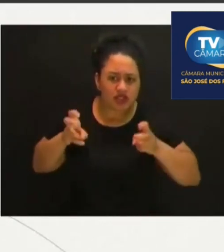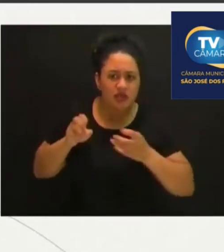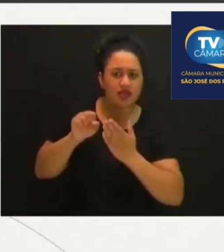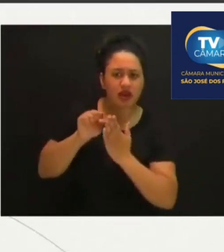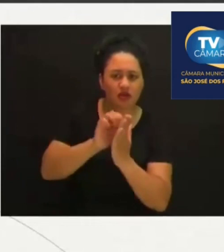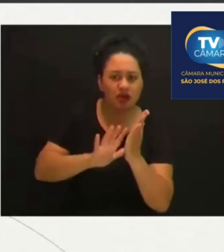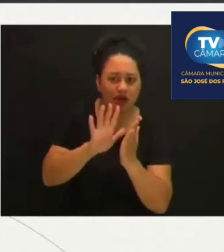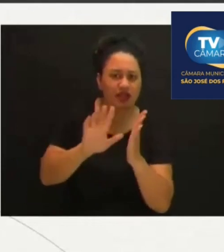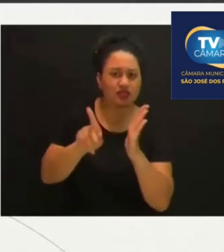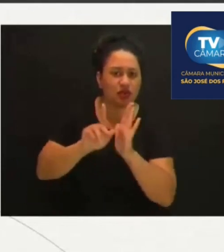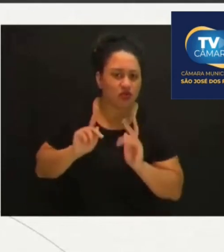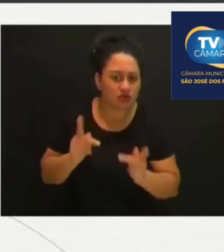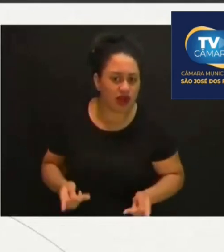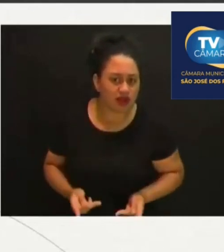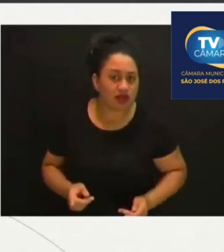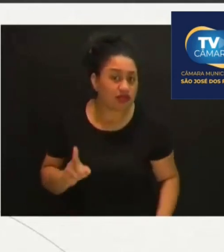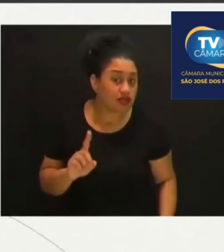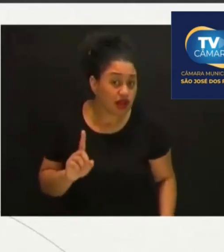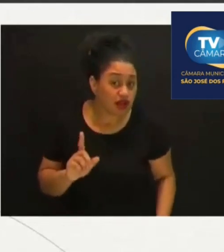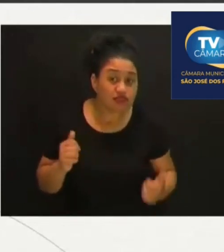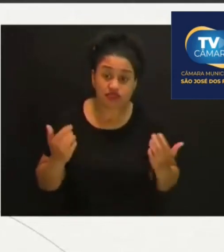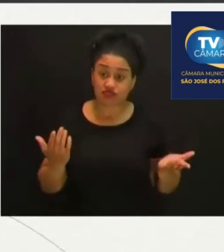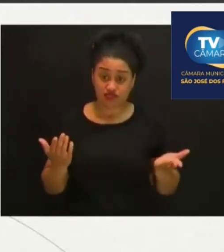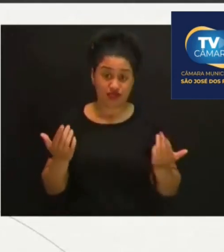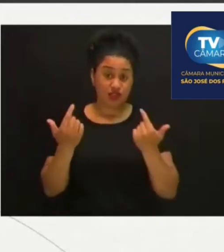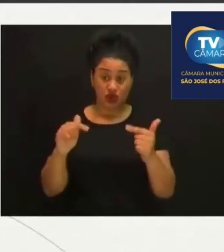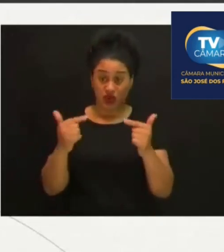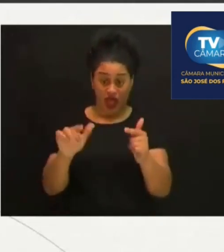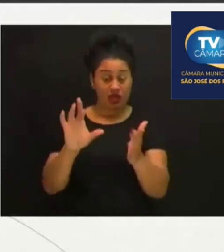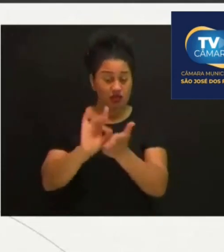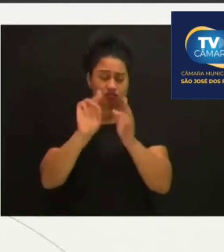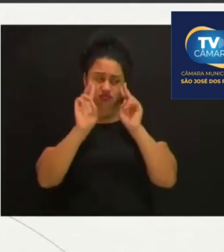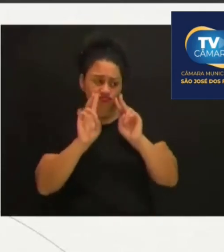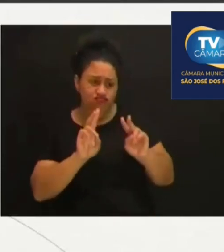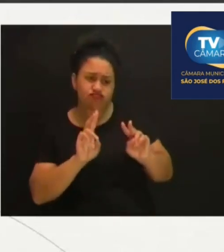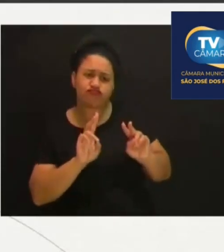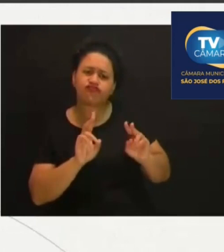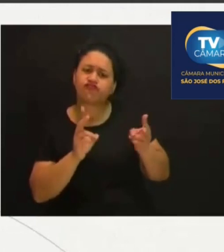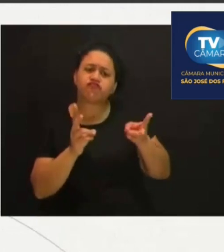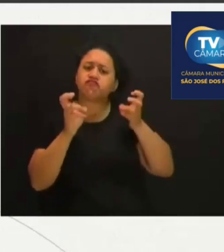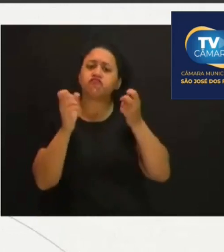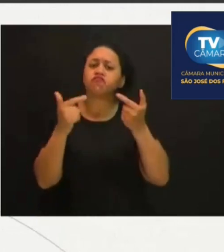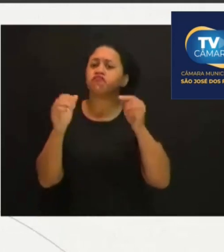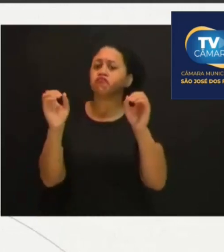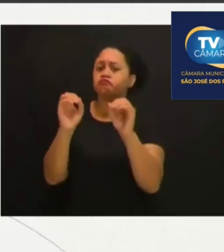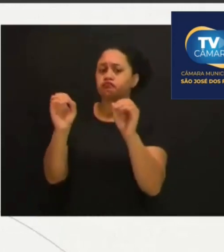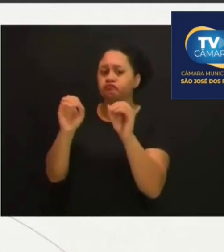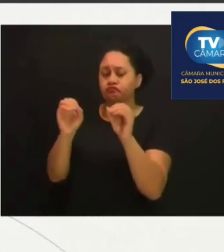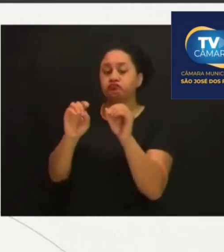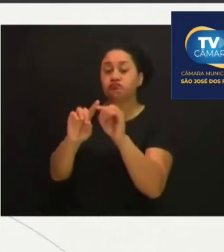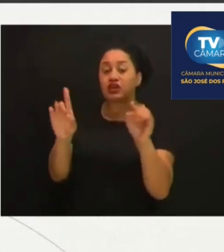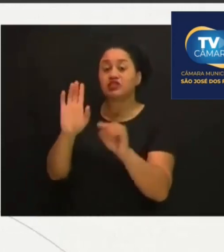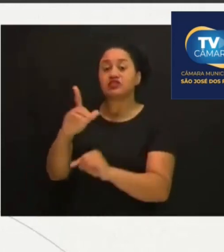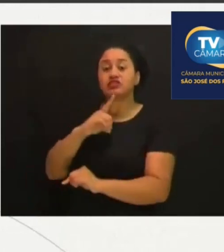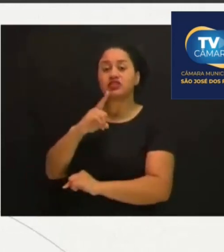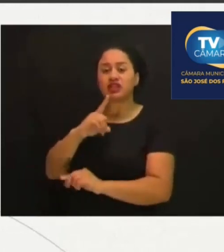assim, humana? Não. Não tem, realmente. Olhando a gente não vê nada. Mas já existe toda